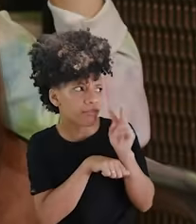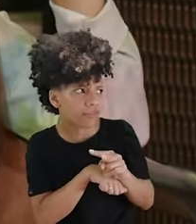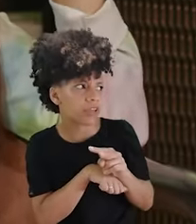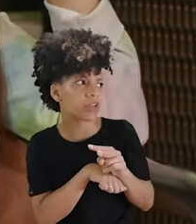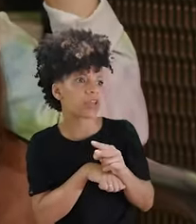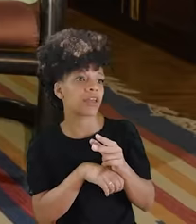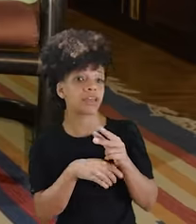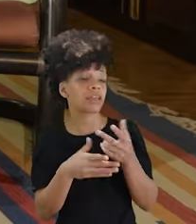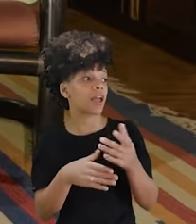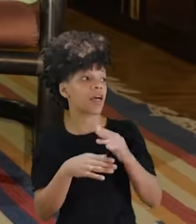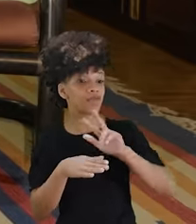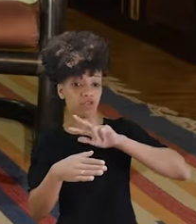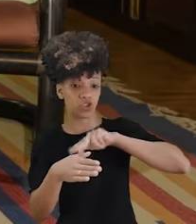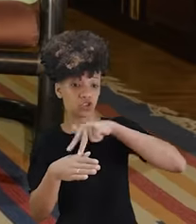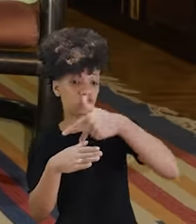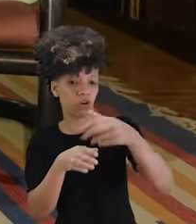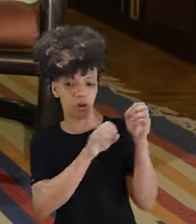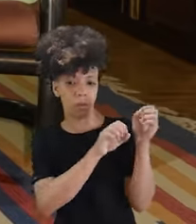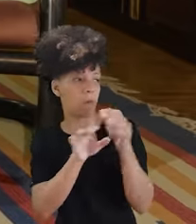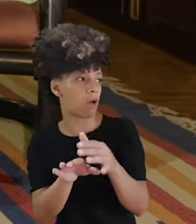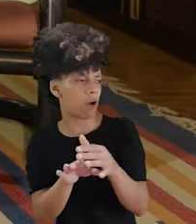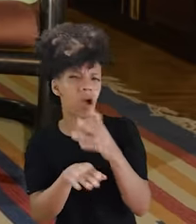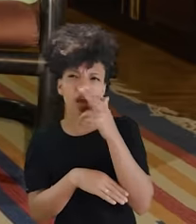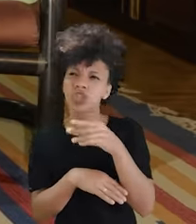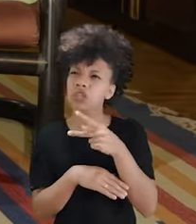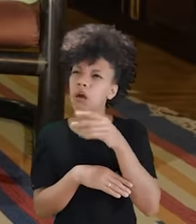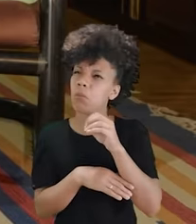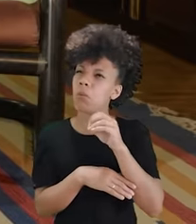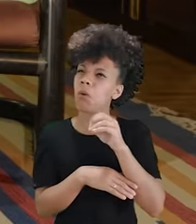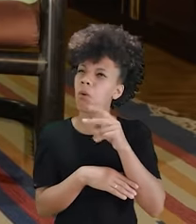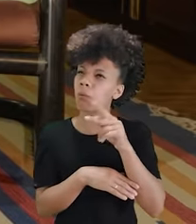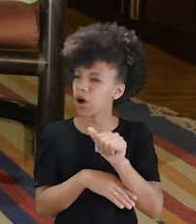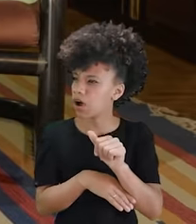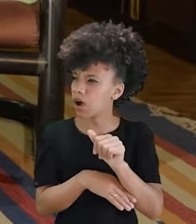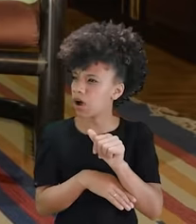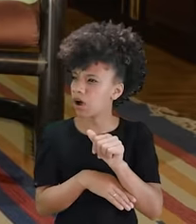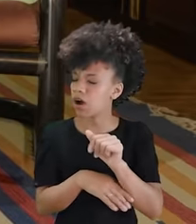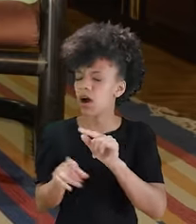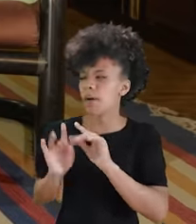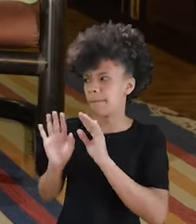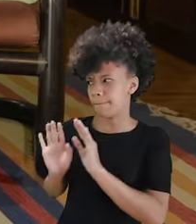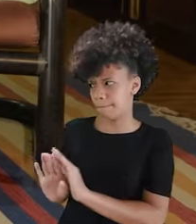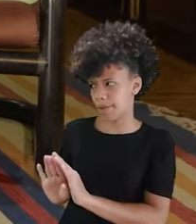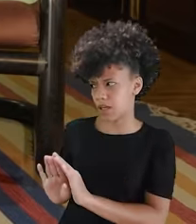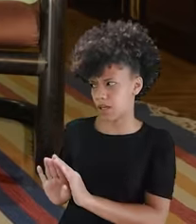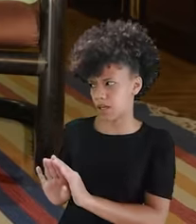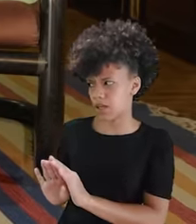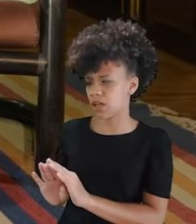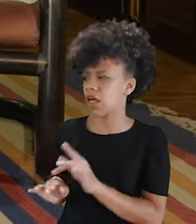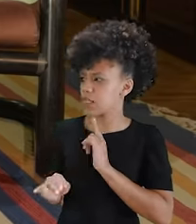popa é mas vamos lá que chegou a ter uma investigação do tipo porque que ele matou tem a ver com o navio não